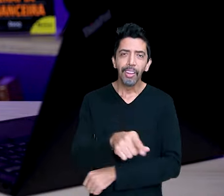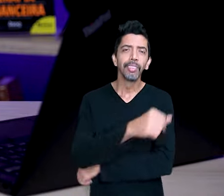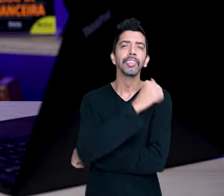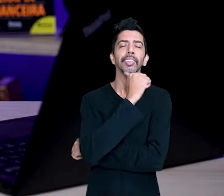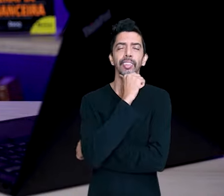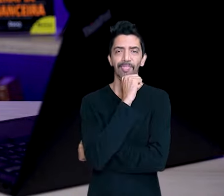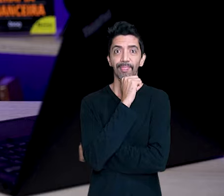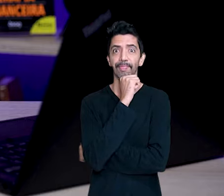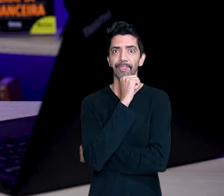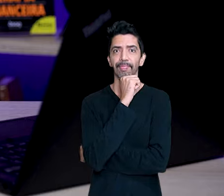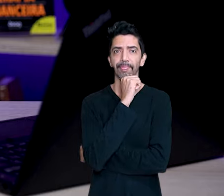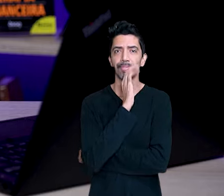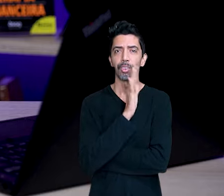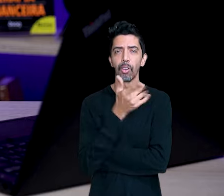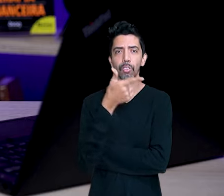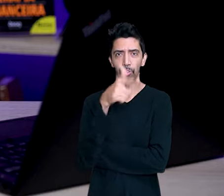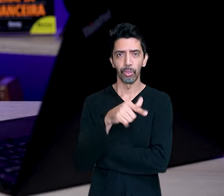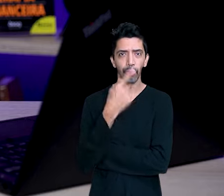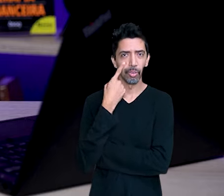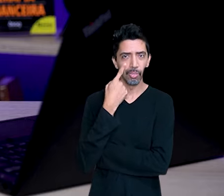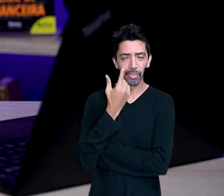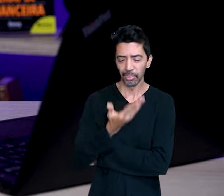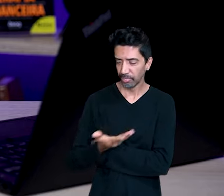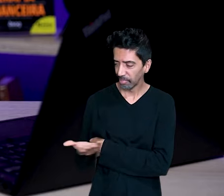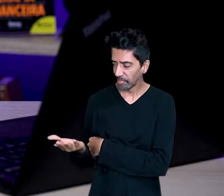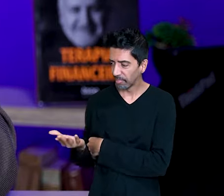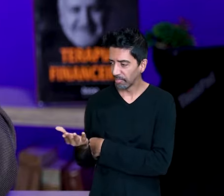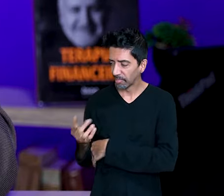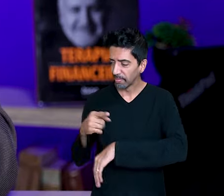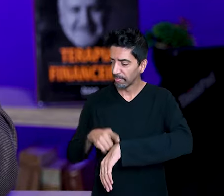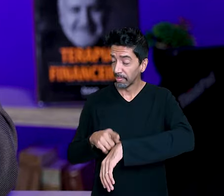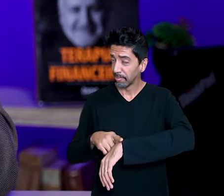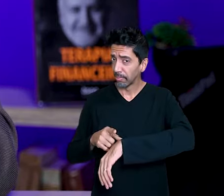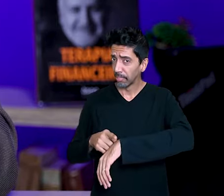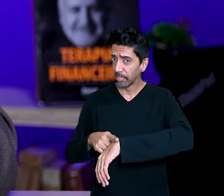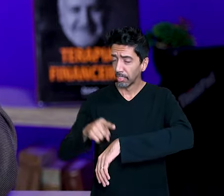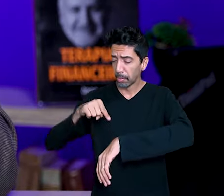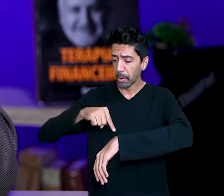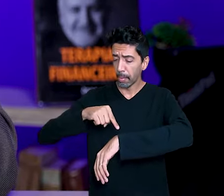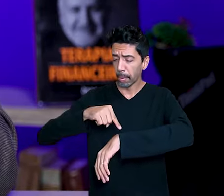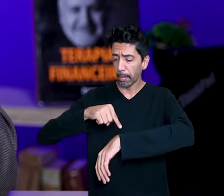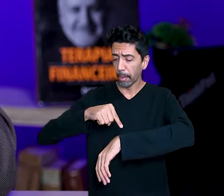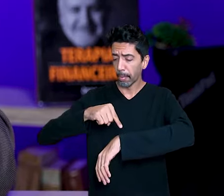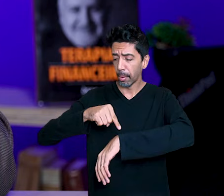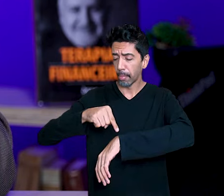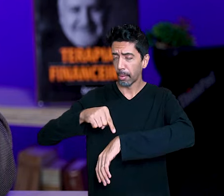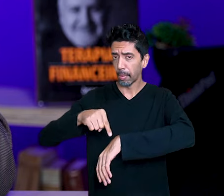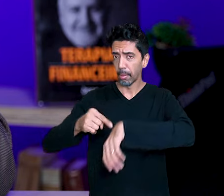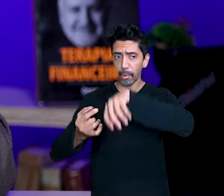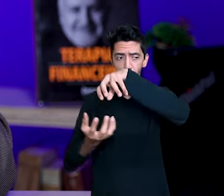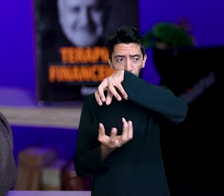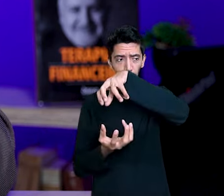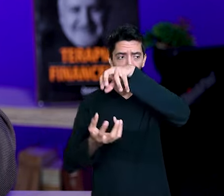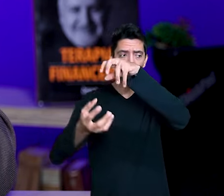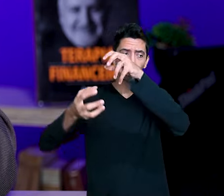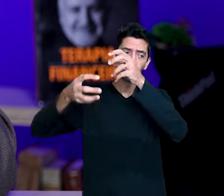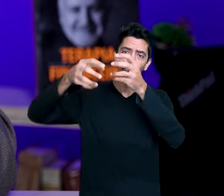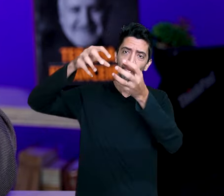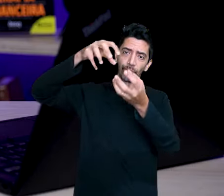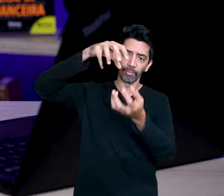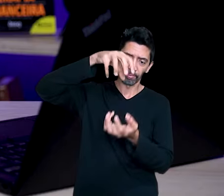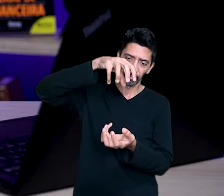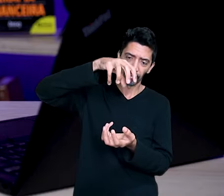só, vamos de novo na ampulheta. O tempo está passando. Eu conheço muitas pessoas que começaram depois dos 50